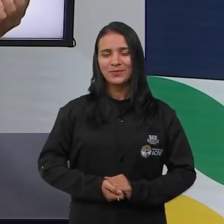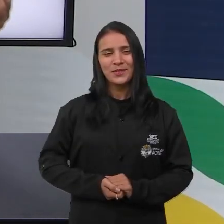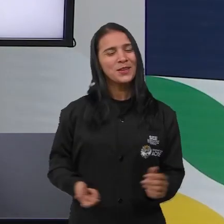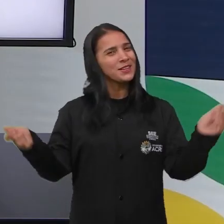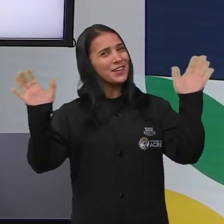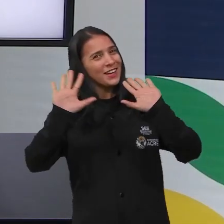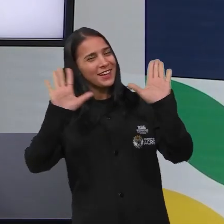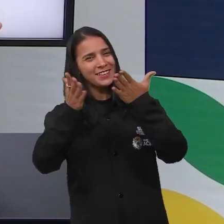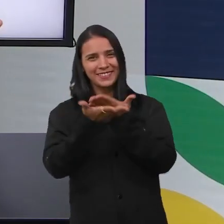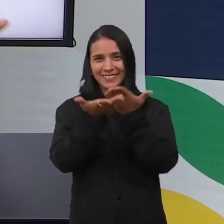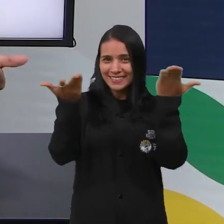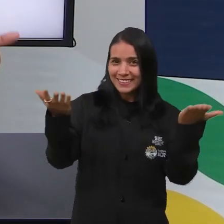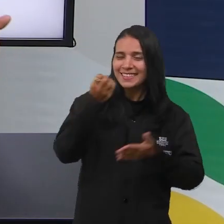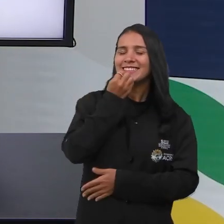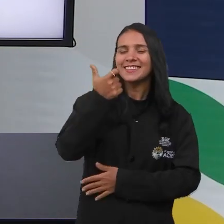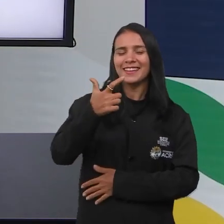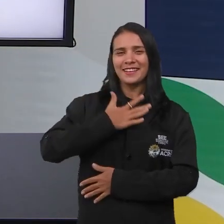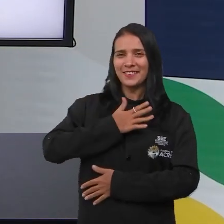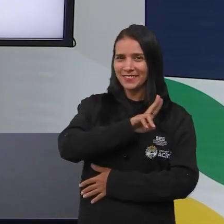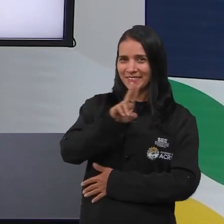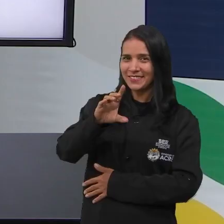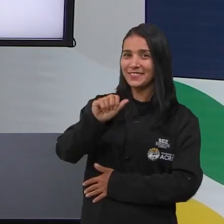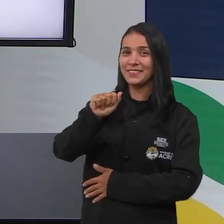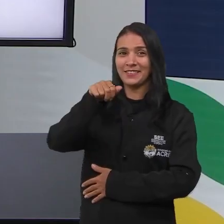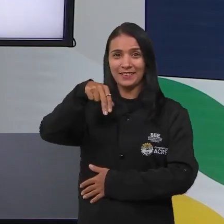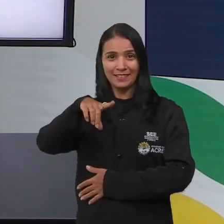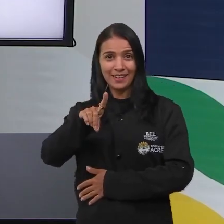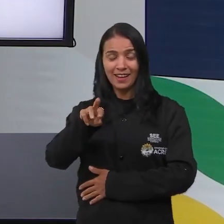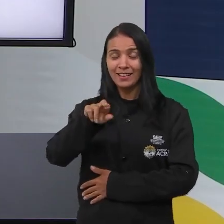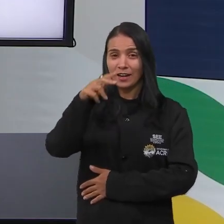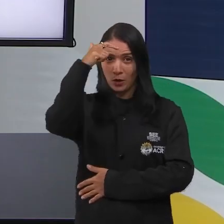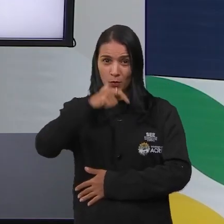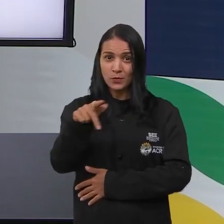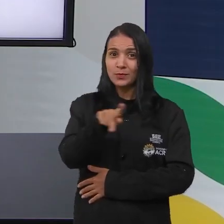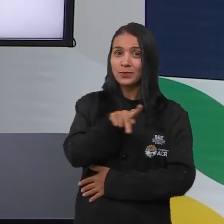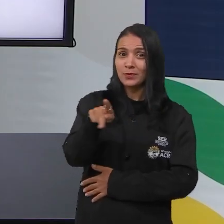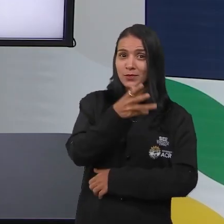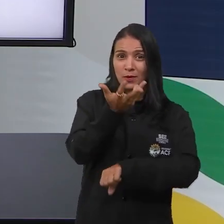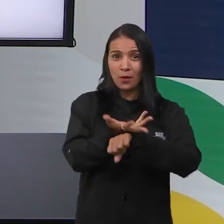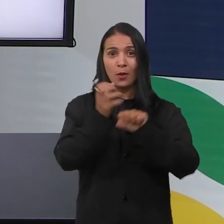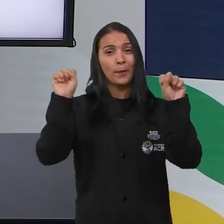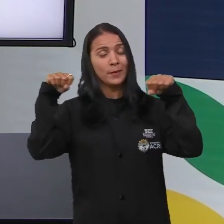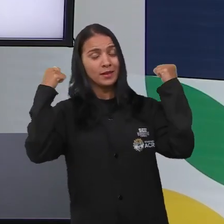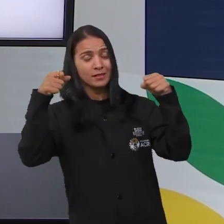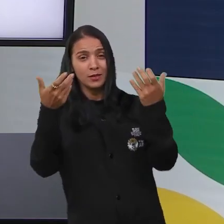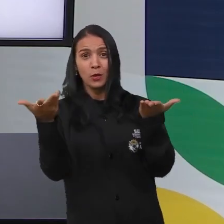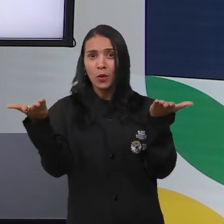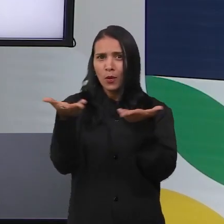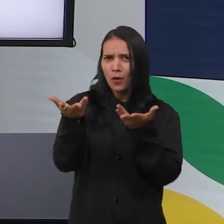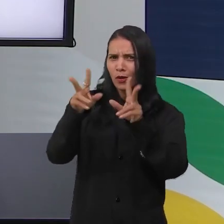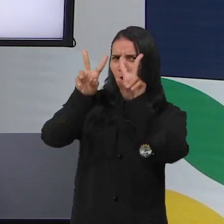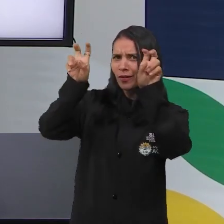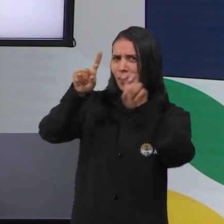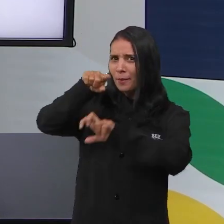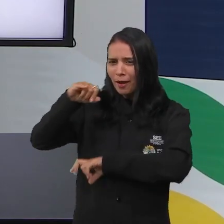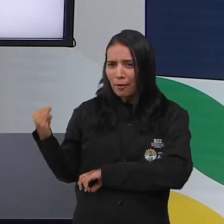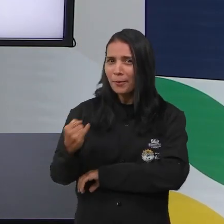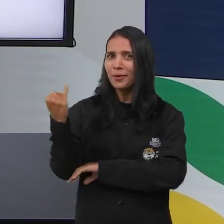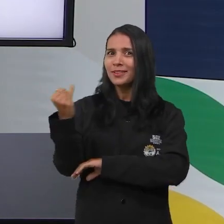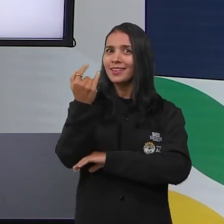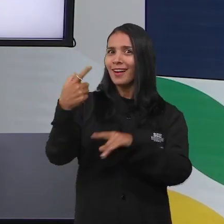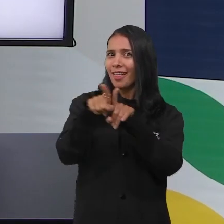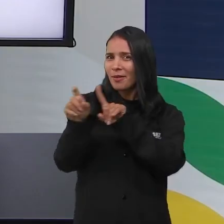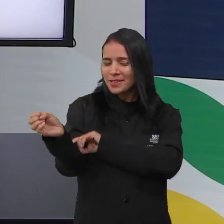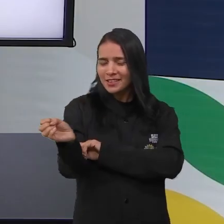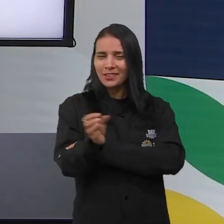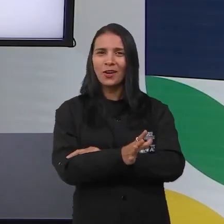E aí, tudo bem com vocês? Eu sou o André Vasconcelos, professor de Educação Física, pronto para abordar um tema inovador, revolucionário?